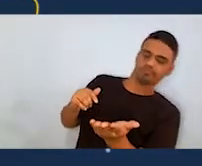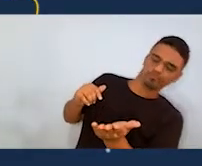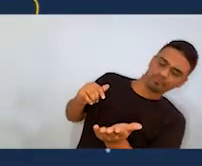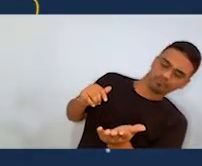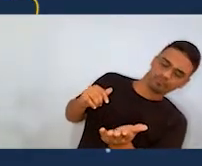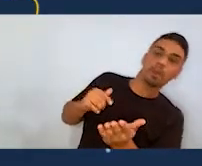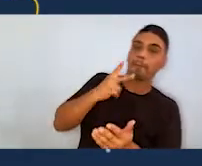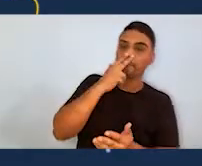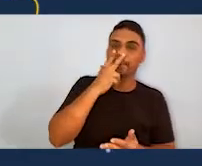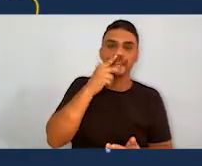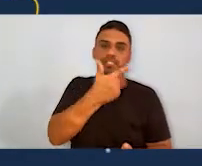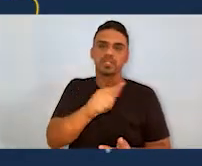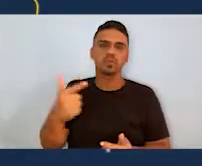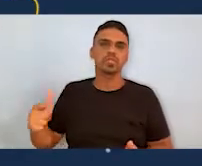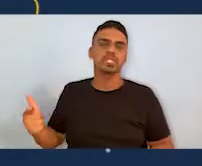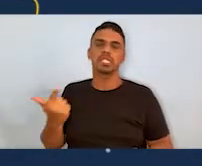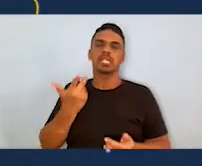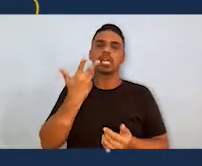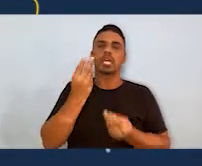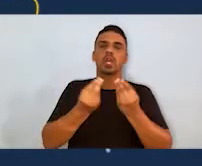Então,